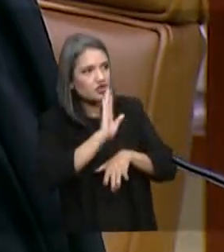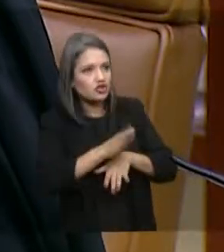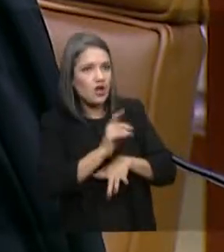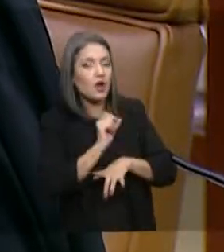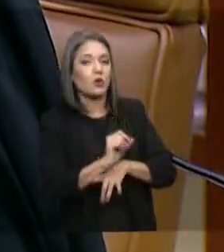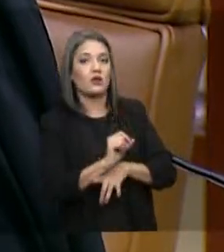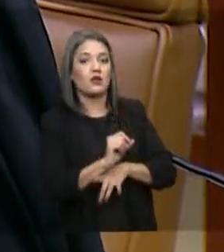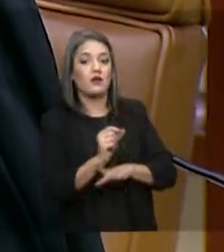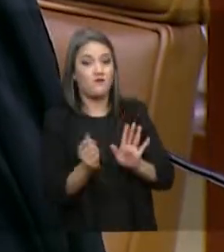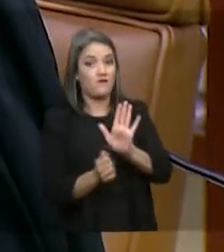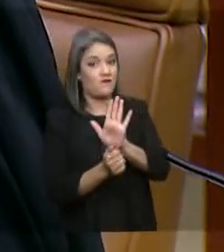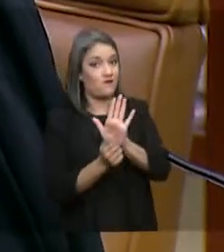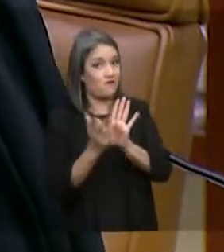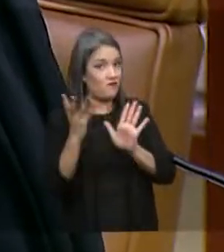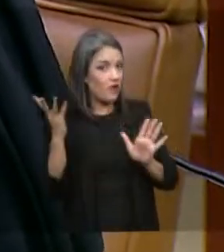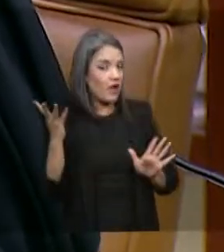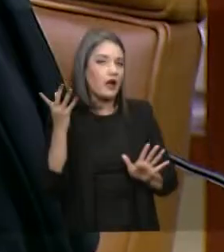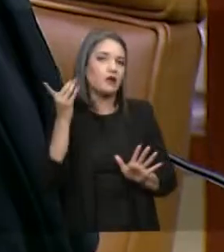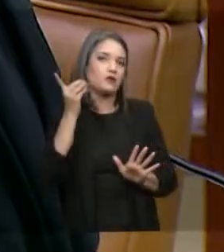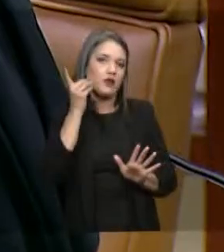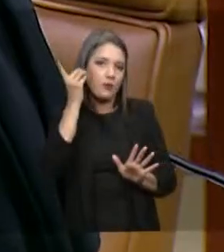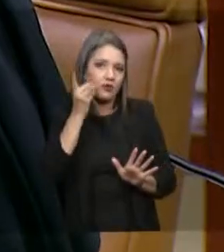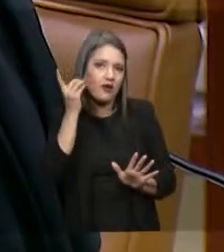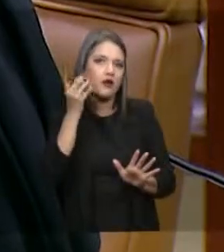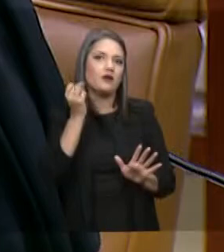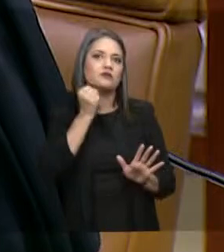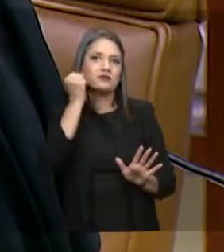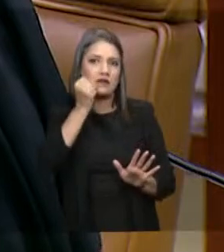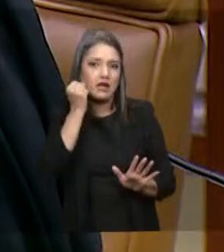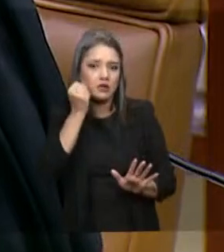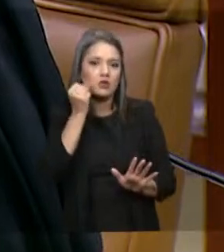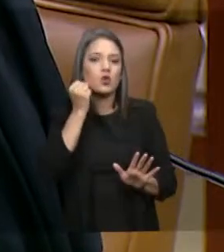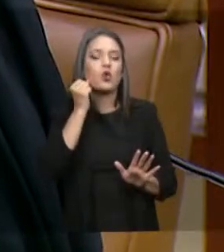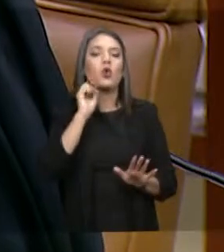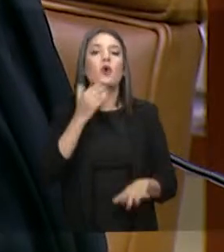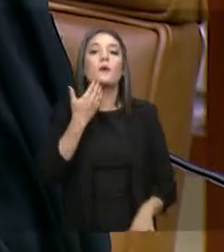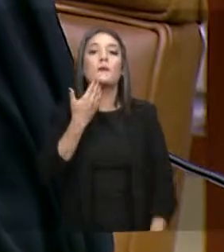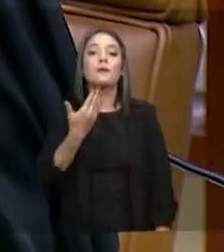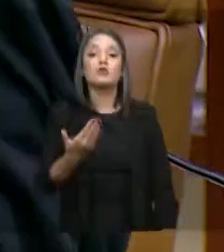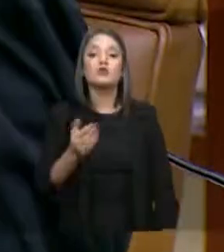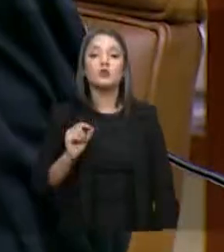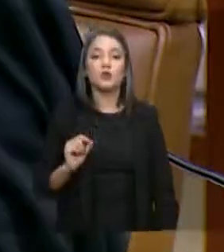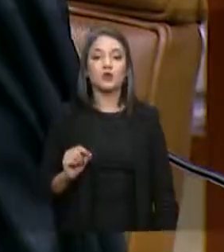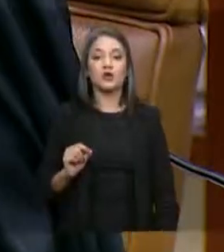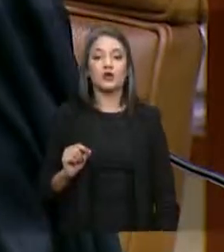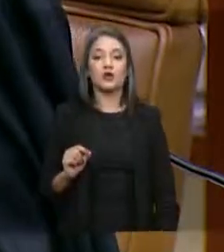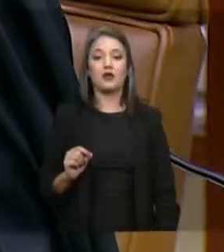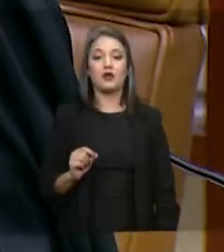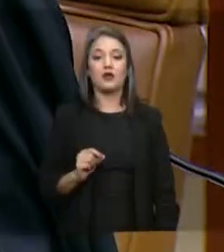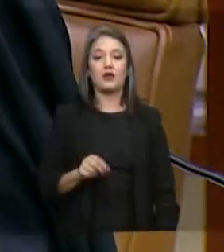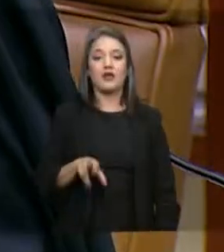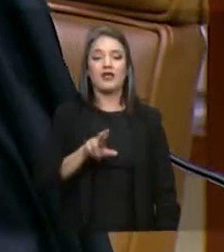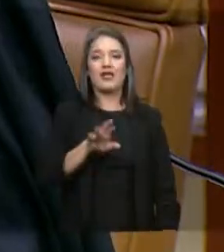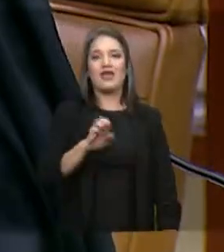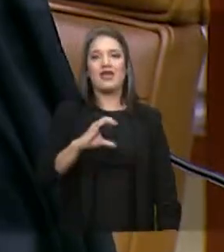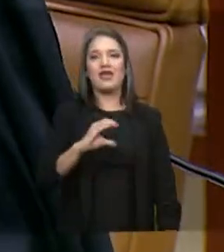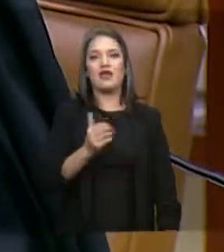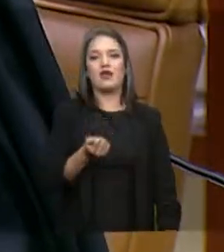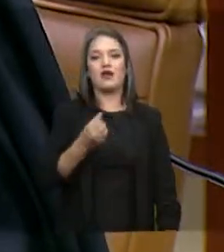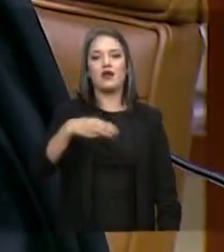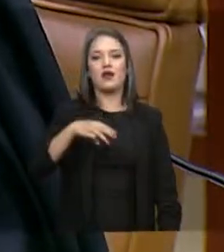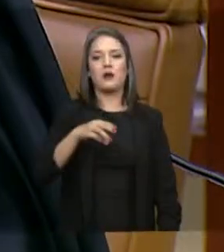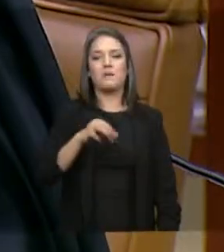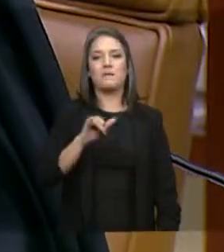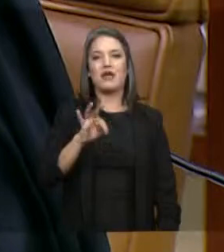vossa excelência também os recebeu vários parlamentares haviam solicitado O Chamado recampeamento das